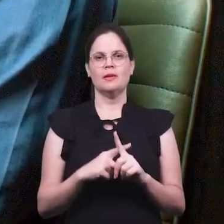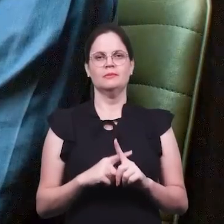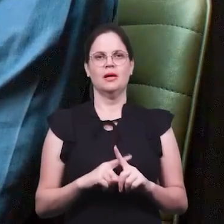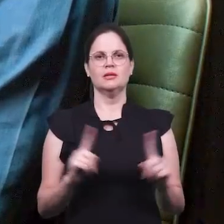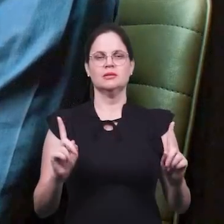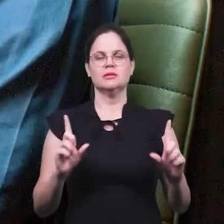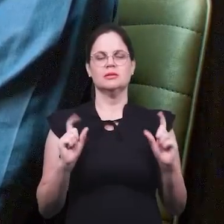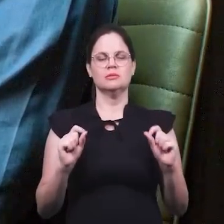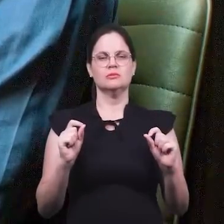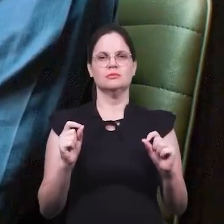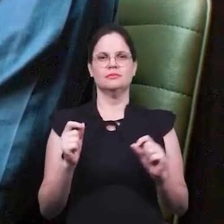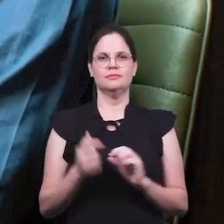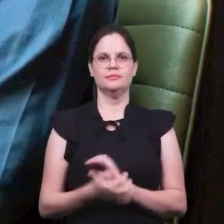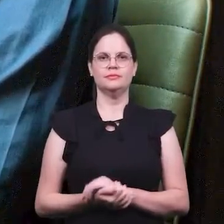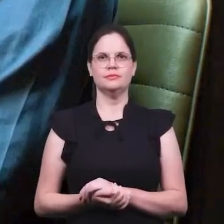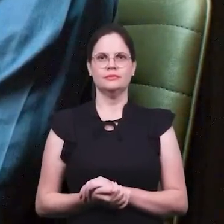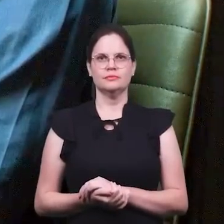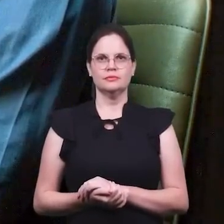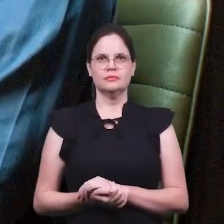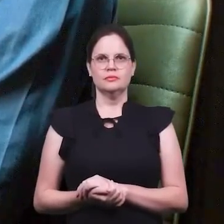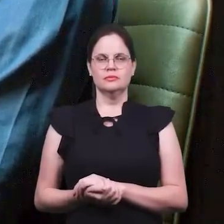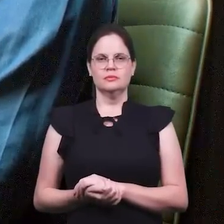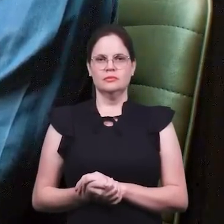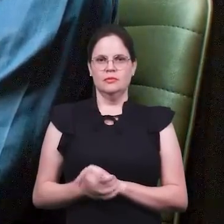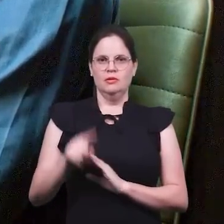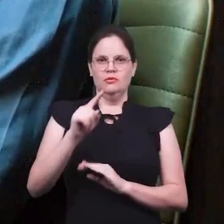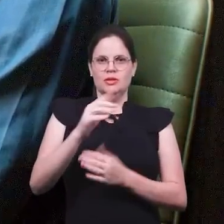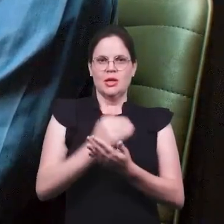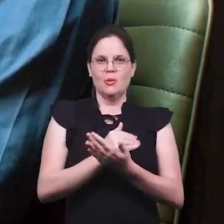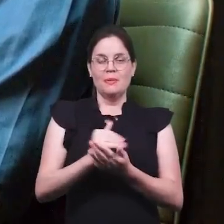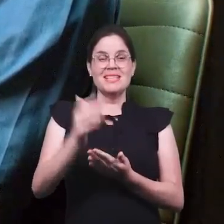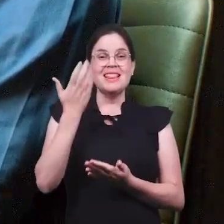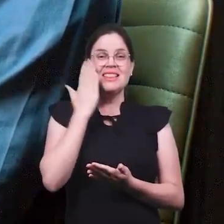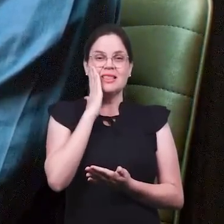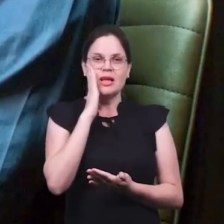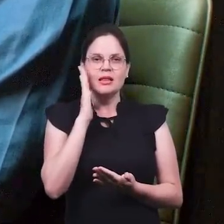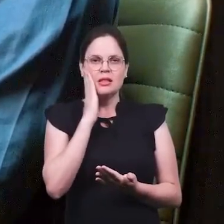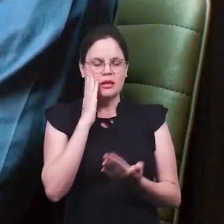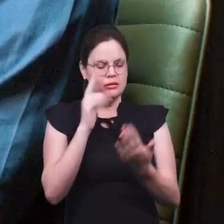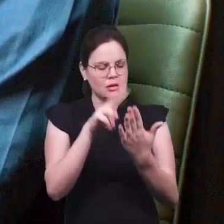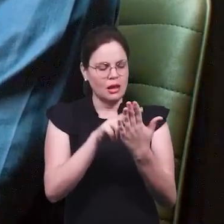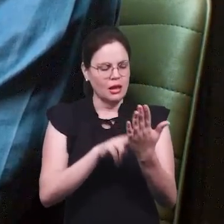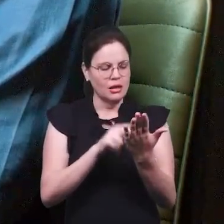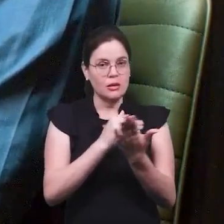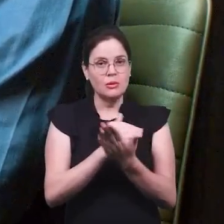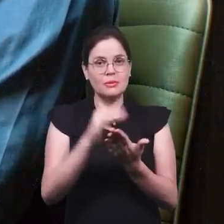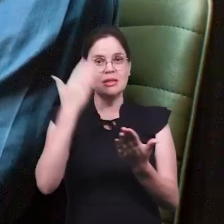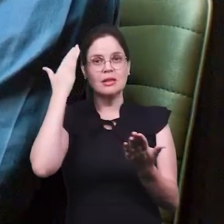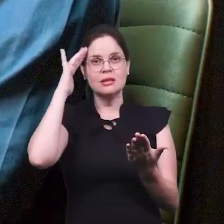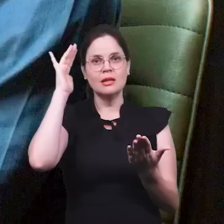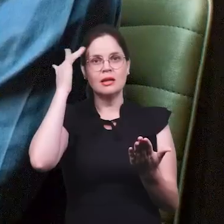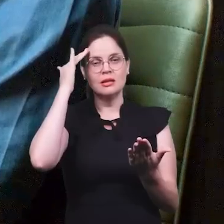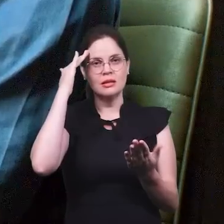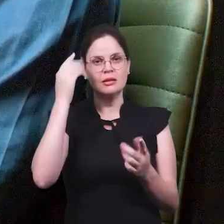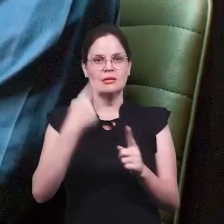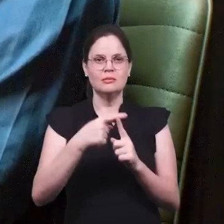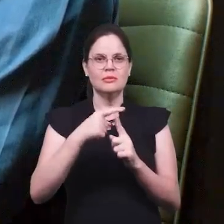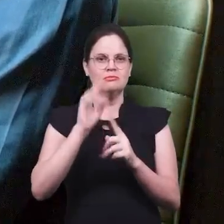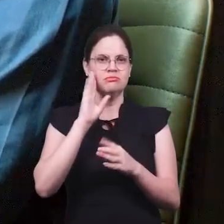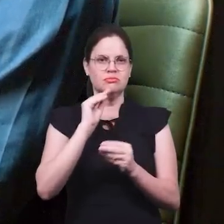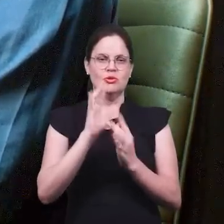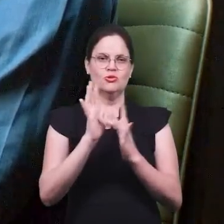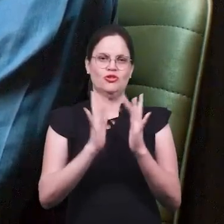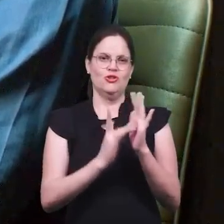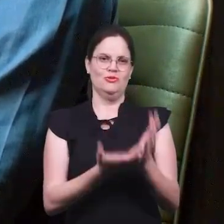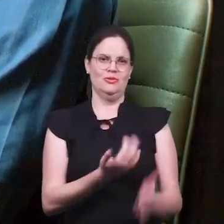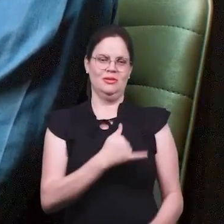mas eu acho que quando você começa a entender a palavra é quando você tem Jesus, porque